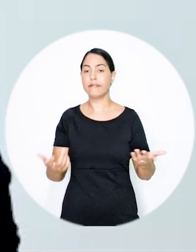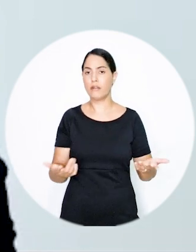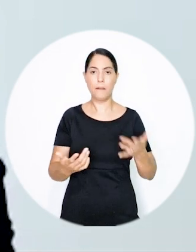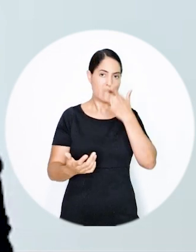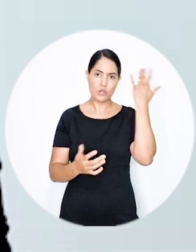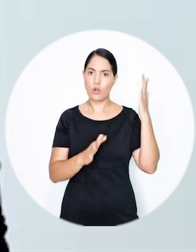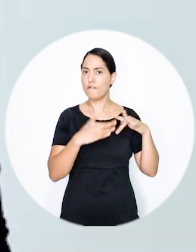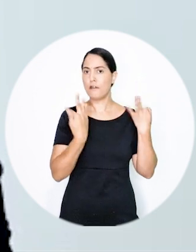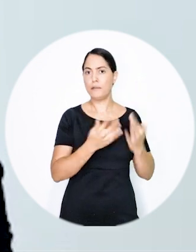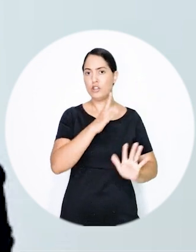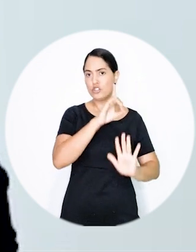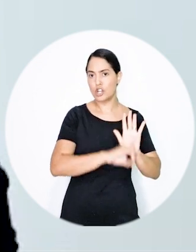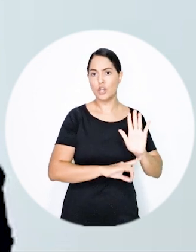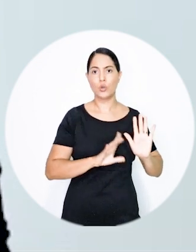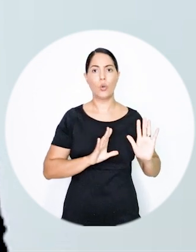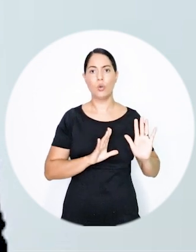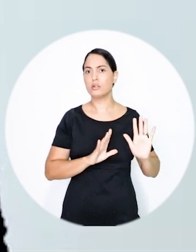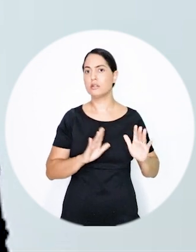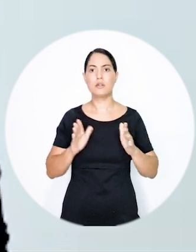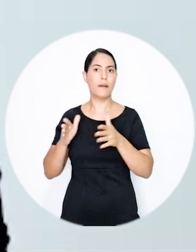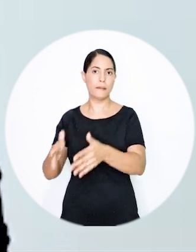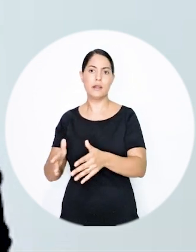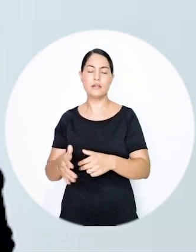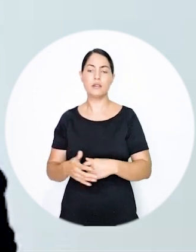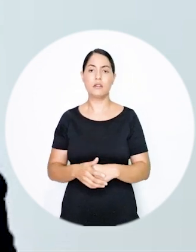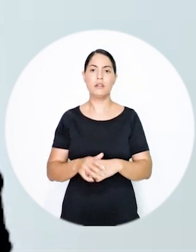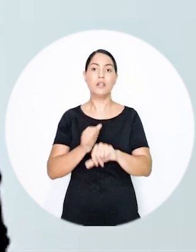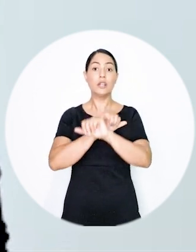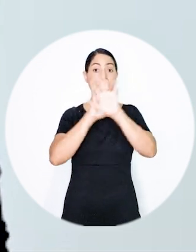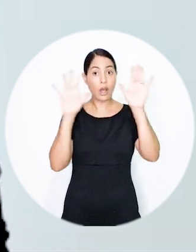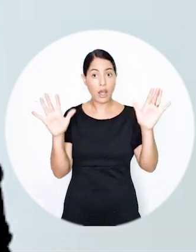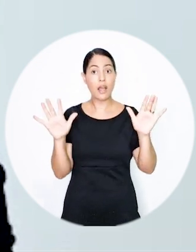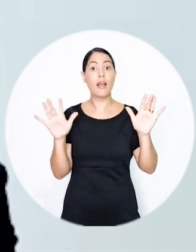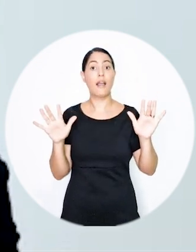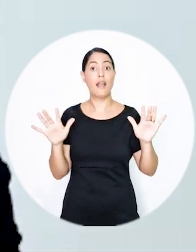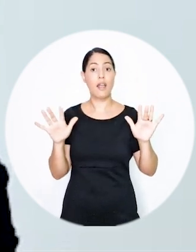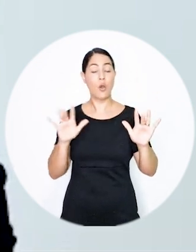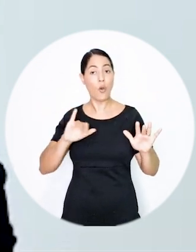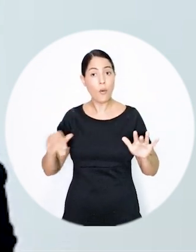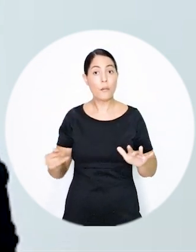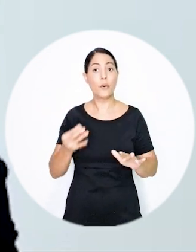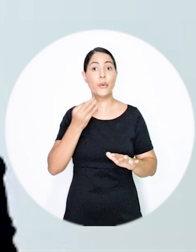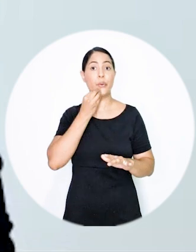OAB e da Caixa não participam por conta dessa vedação. Isso com o objetivo de dar mais